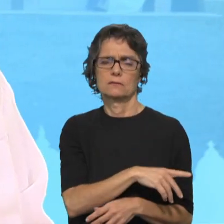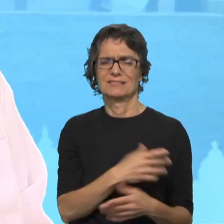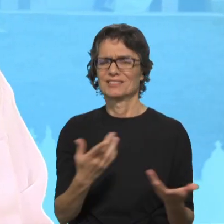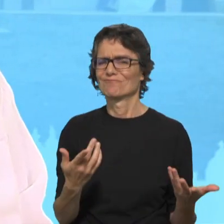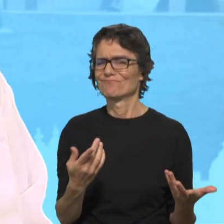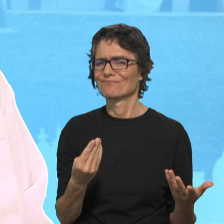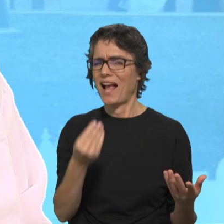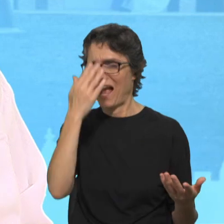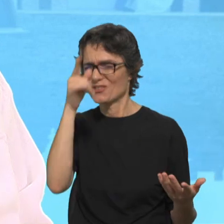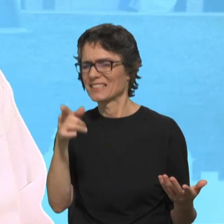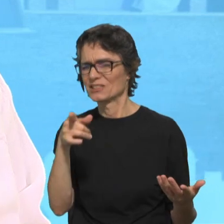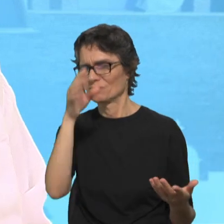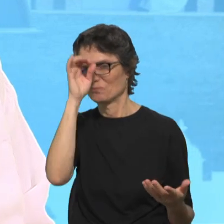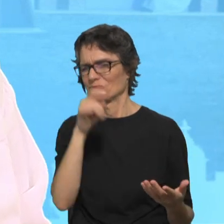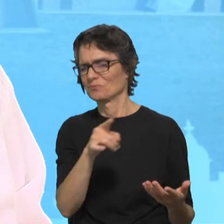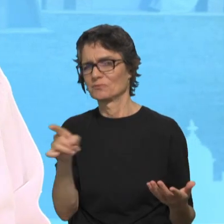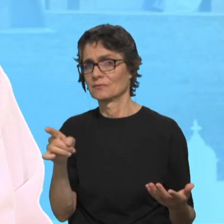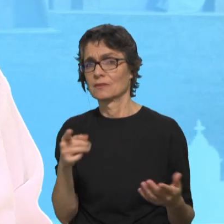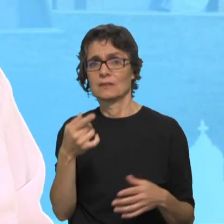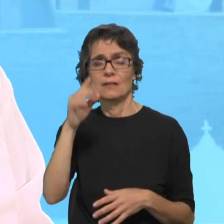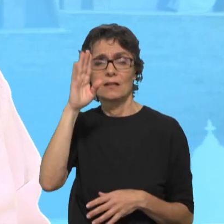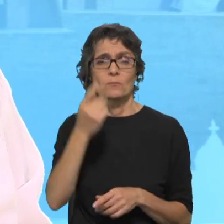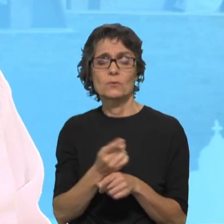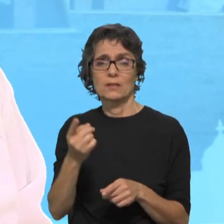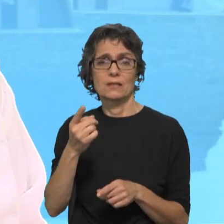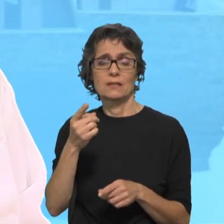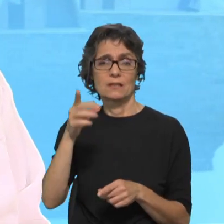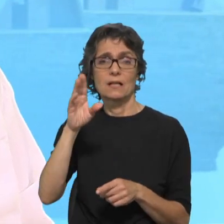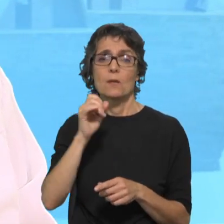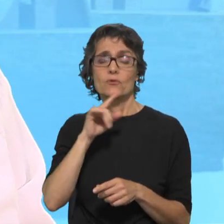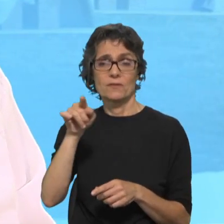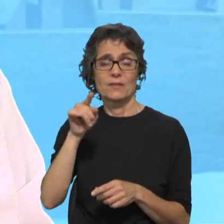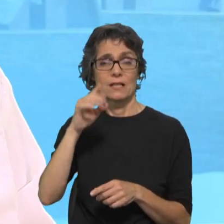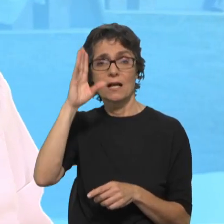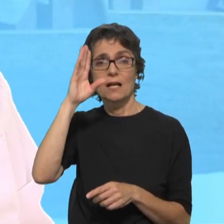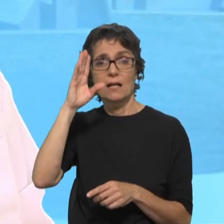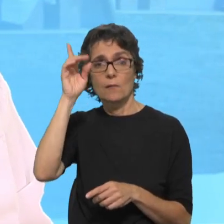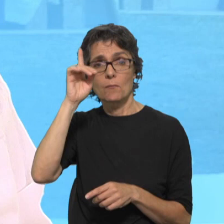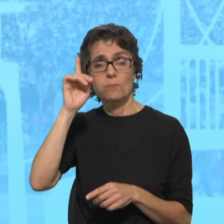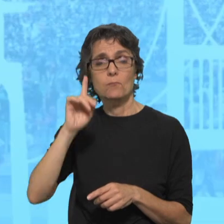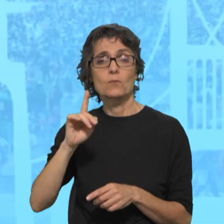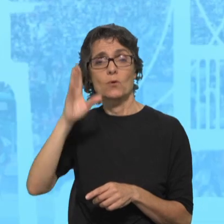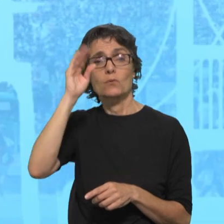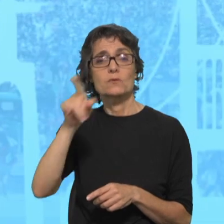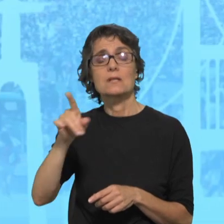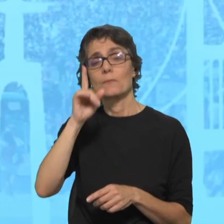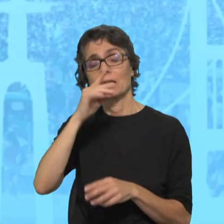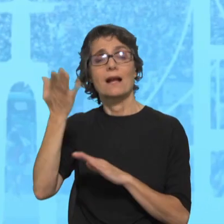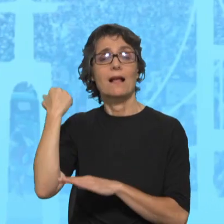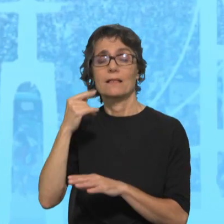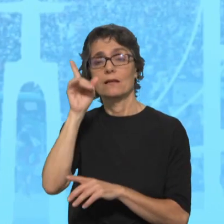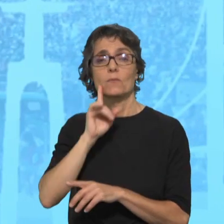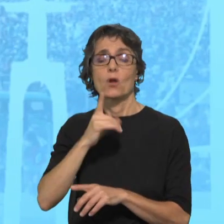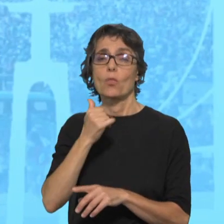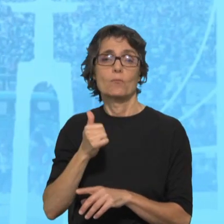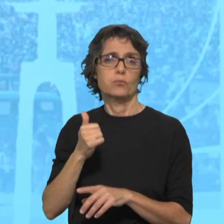as pessoas normalmente não sabem que as mulheres não podiam seguir a carreira da magistratura, não podiam ser diplomatas, não podiam